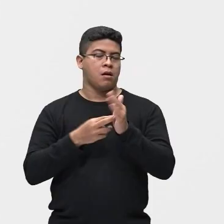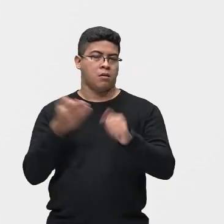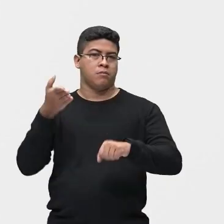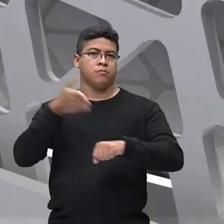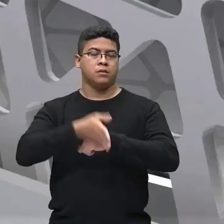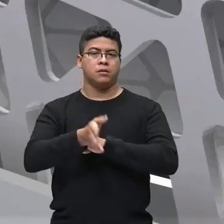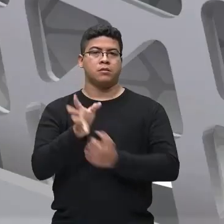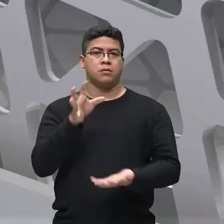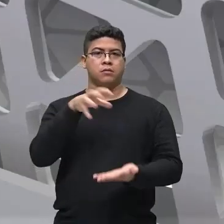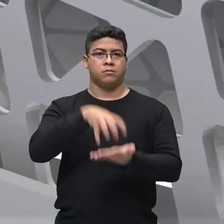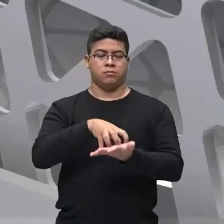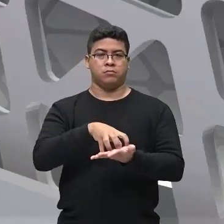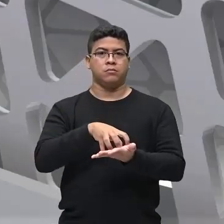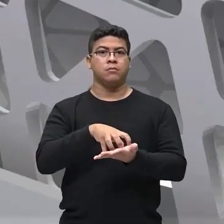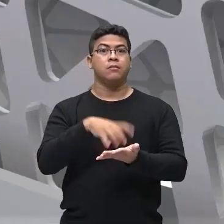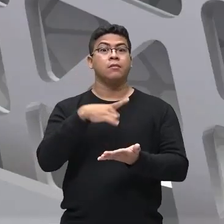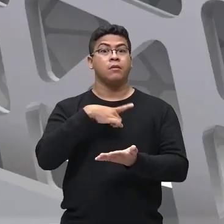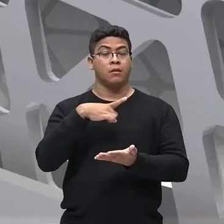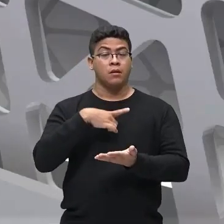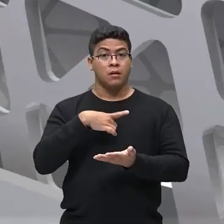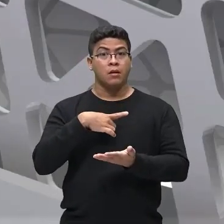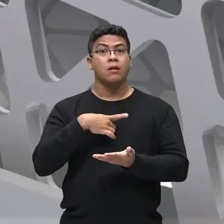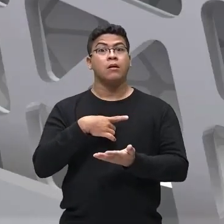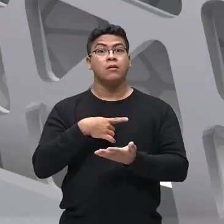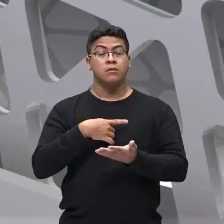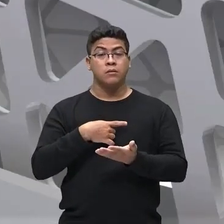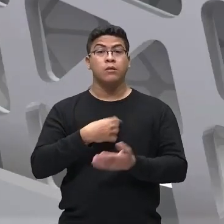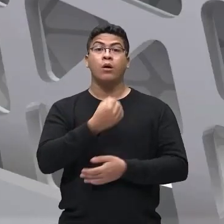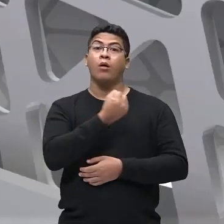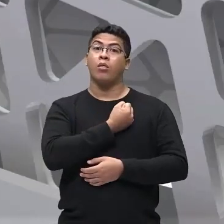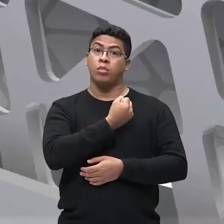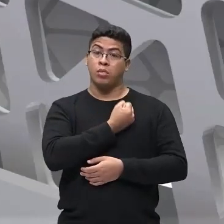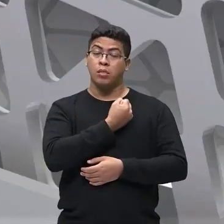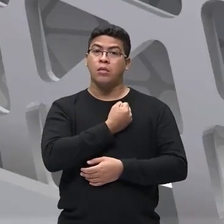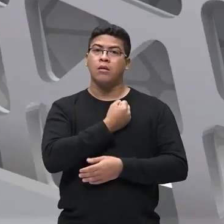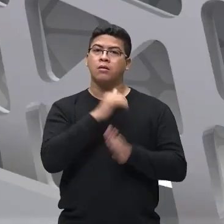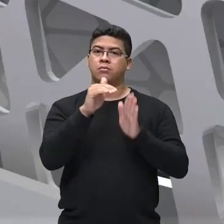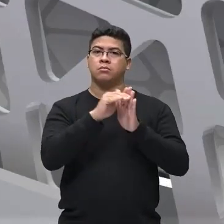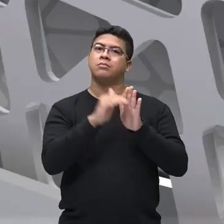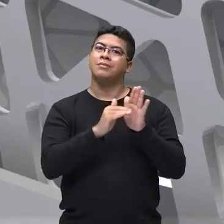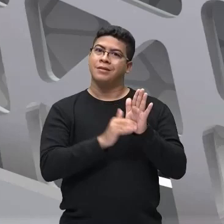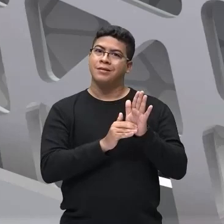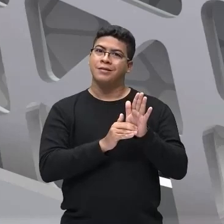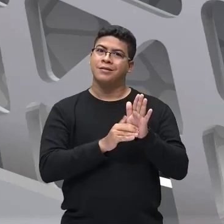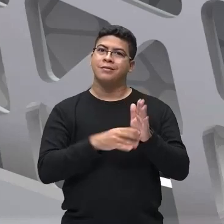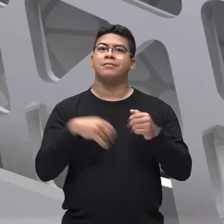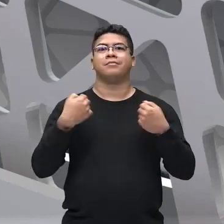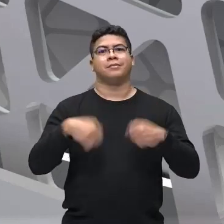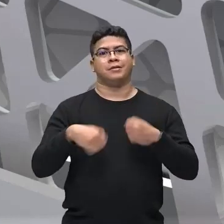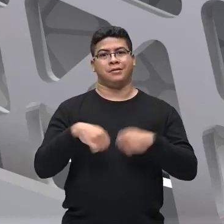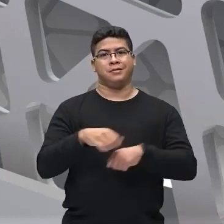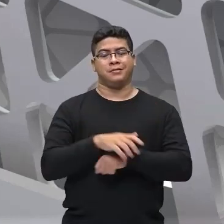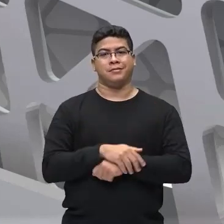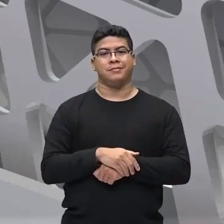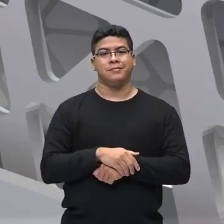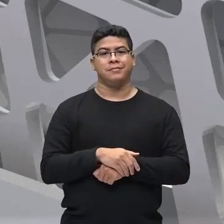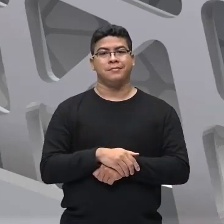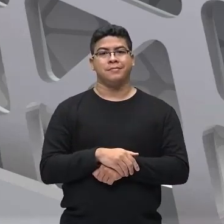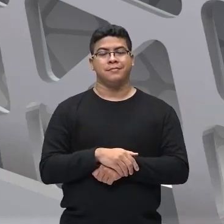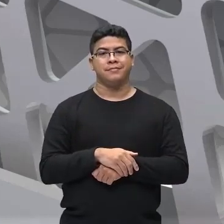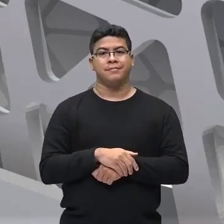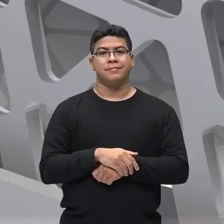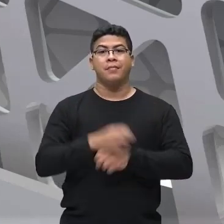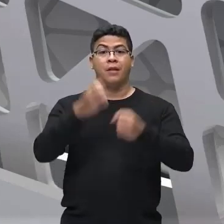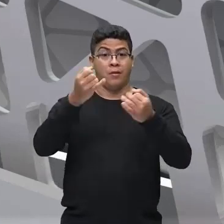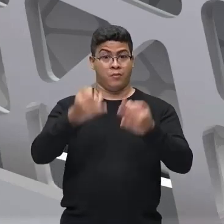deste grupo: ter desempenho escolar. Muito bem, aqui comigo agora eu vou explicar